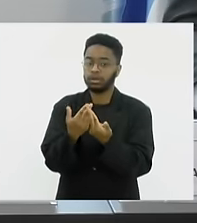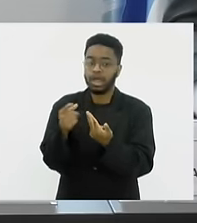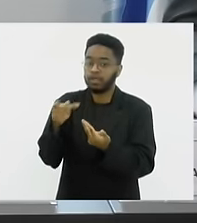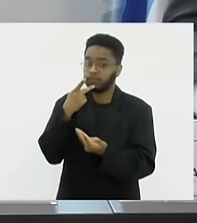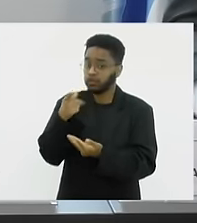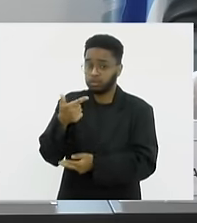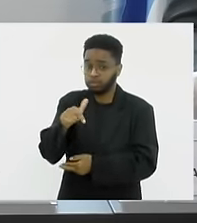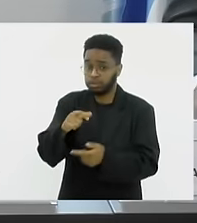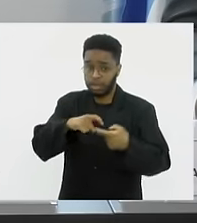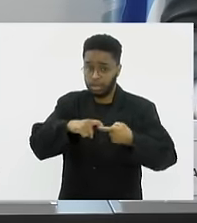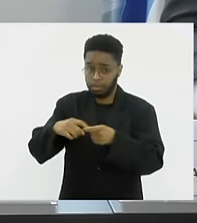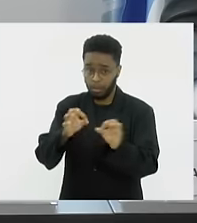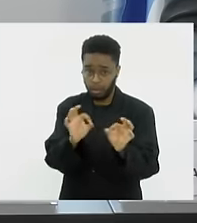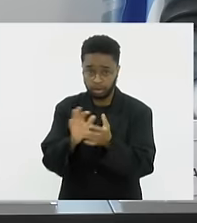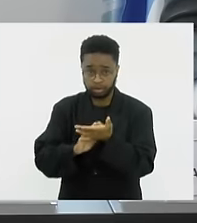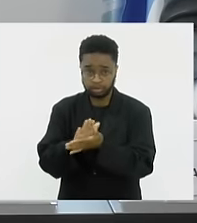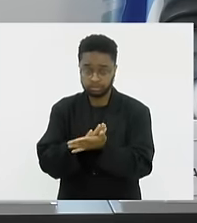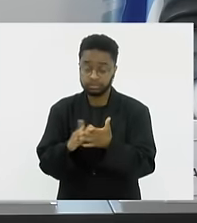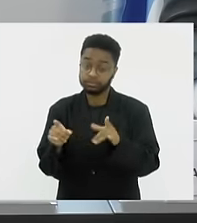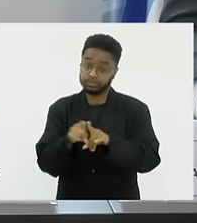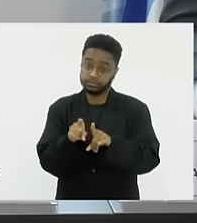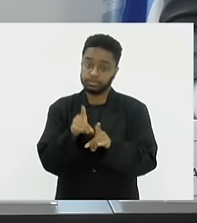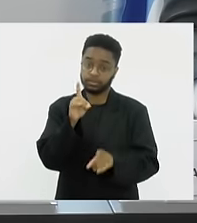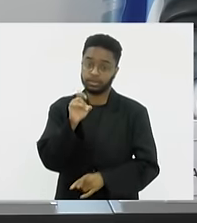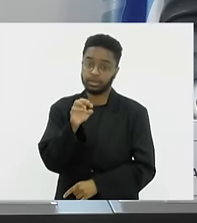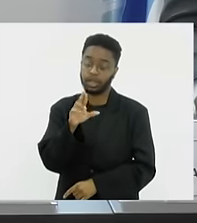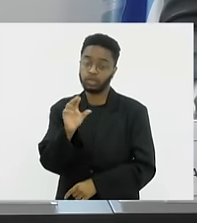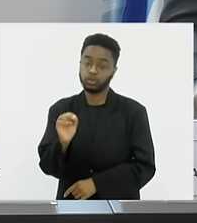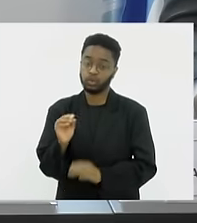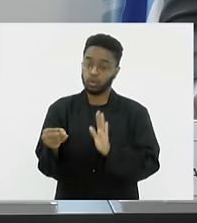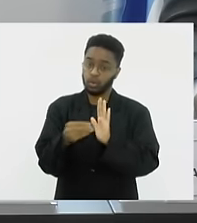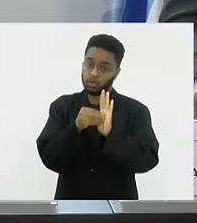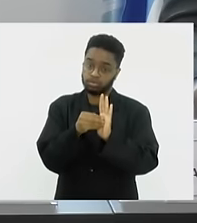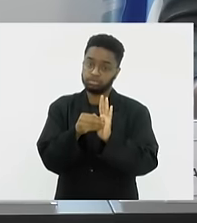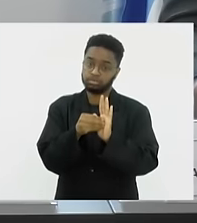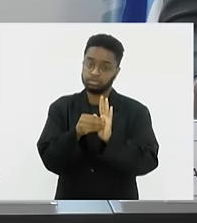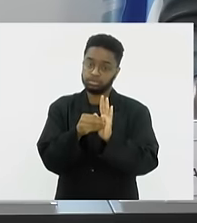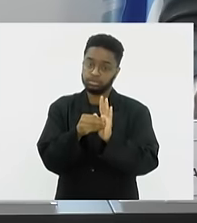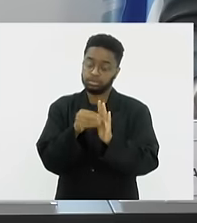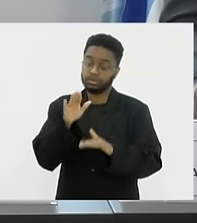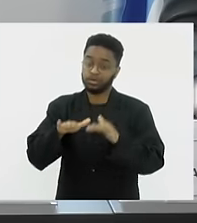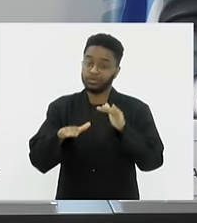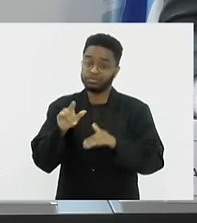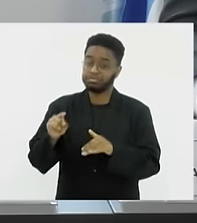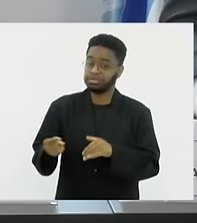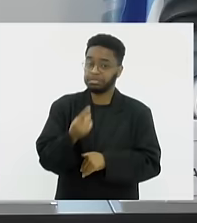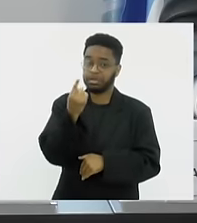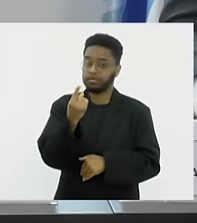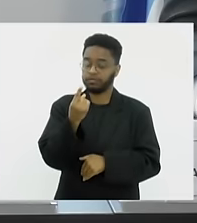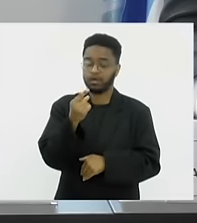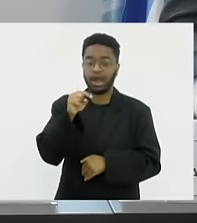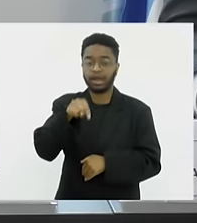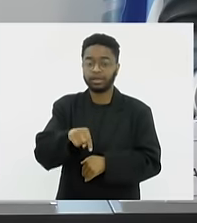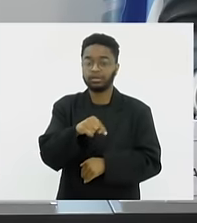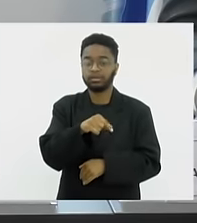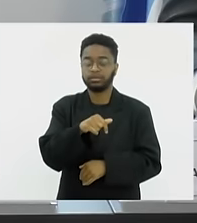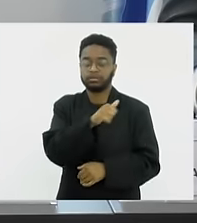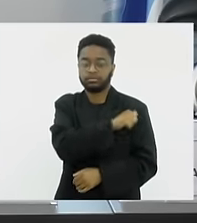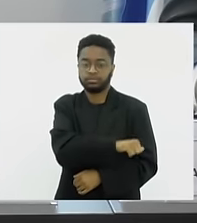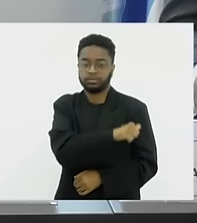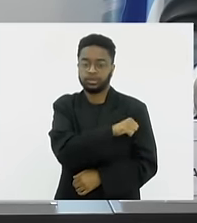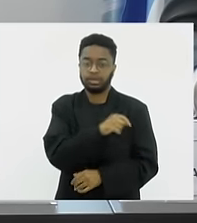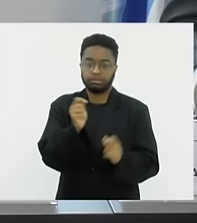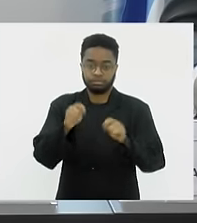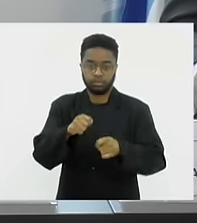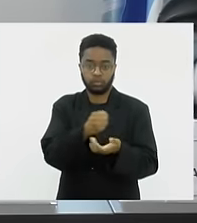tem. E maliciosamente o Detro coloca, talvez inédito, secretário, no Rio de Janeiro, a possibilidade de contratar com uma